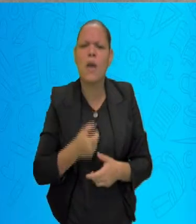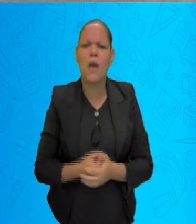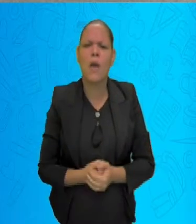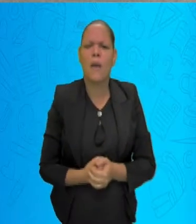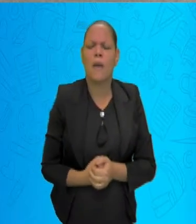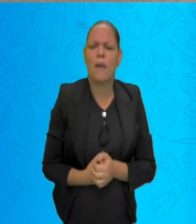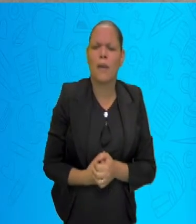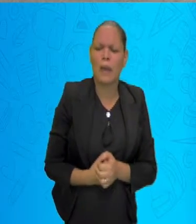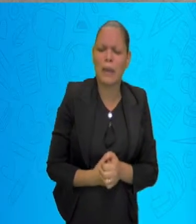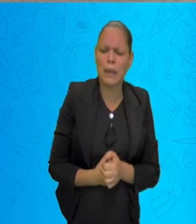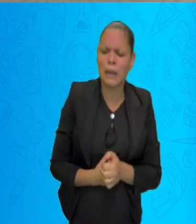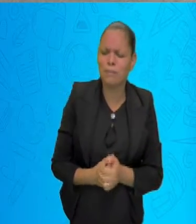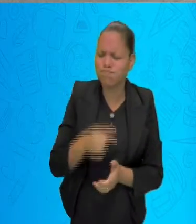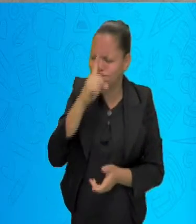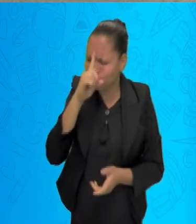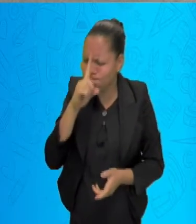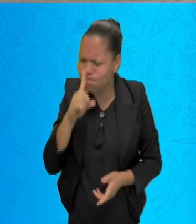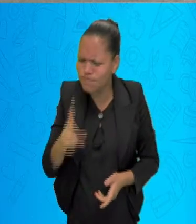dos colonos.